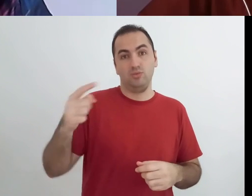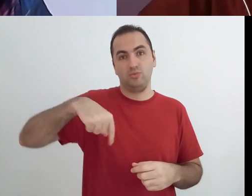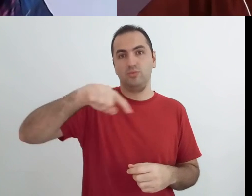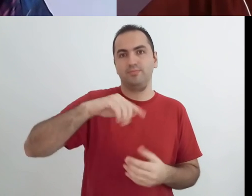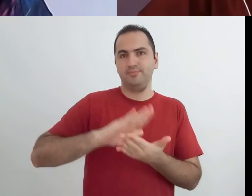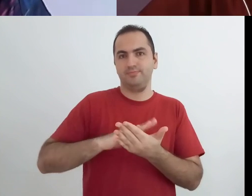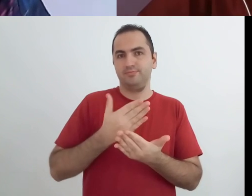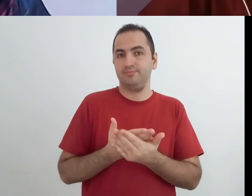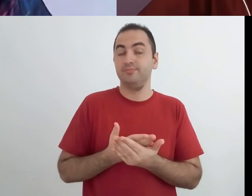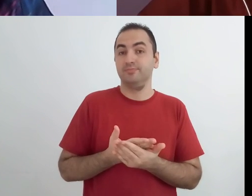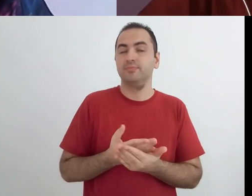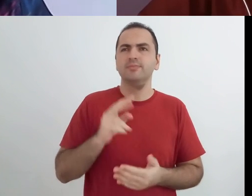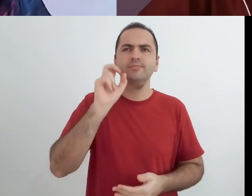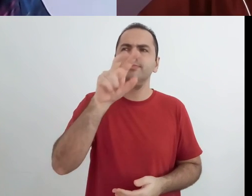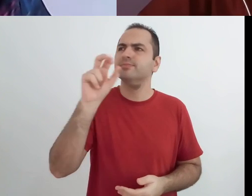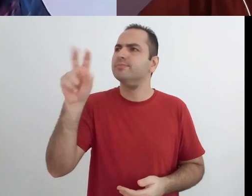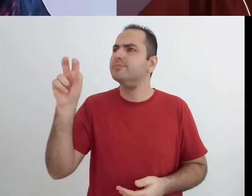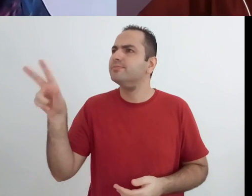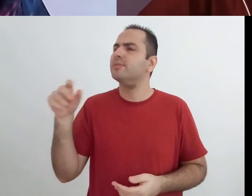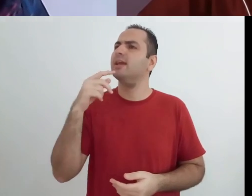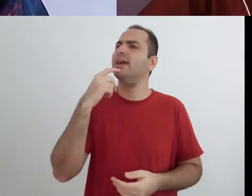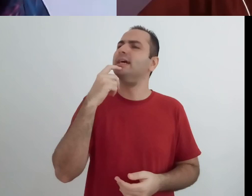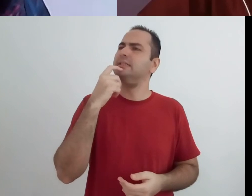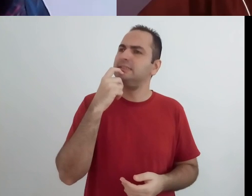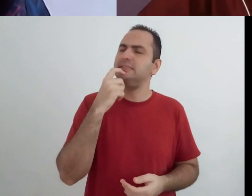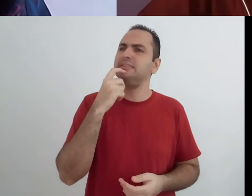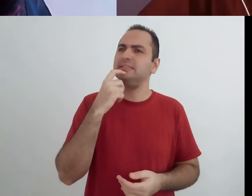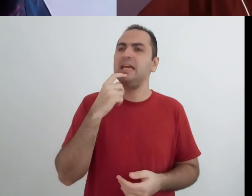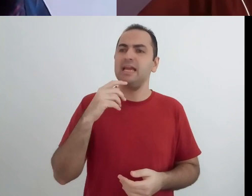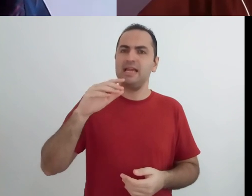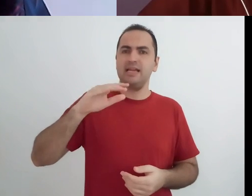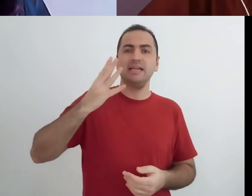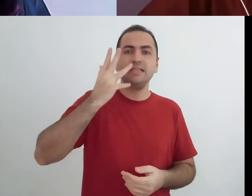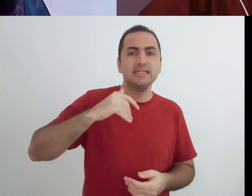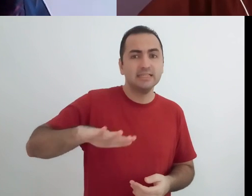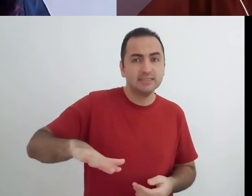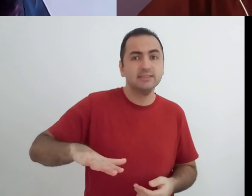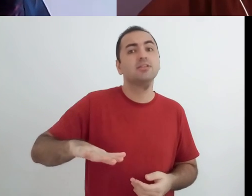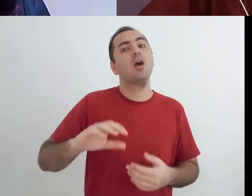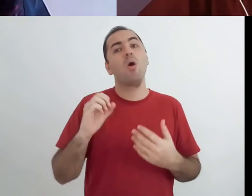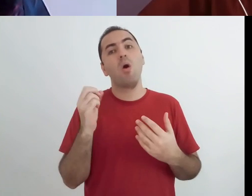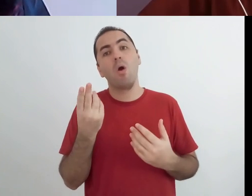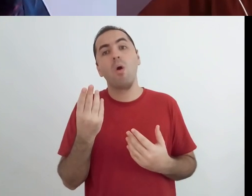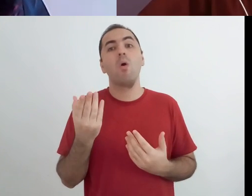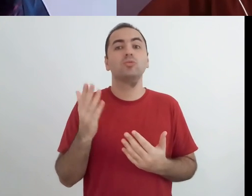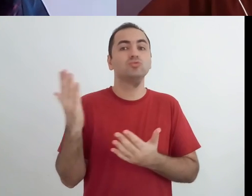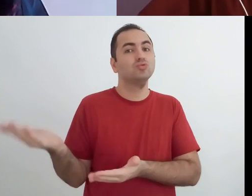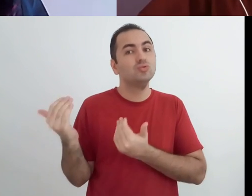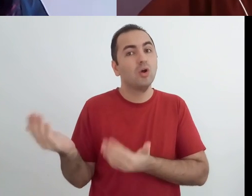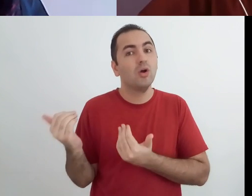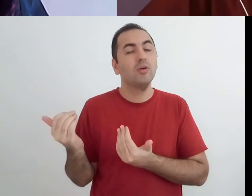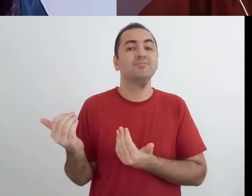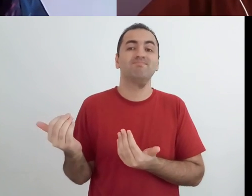escola, desde o problema com os pequenos até um problema com os mais velhos, porque a gente acaba encontrando muita